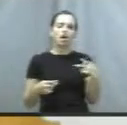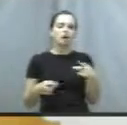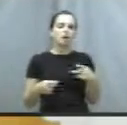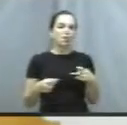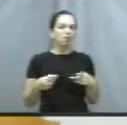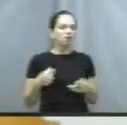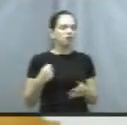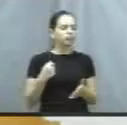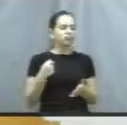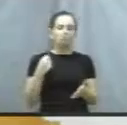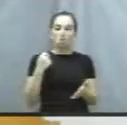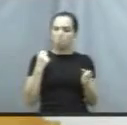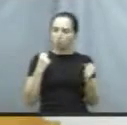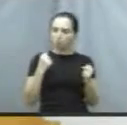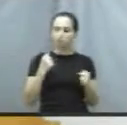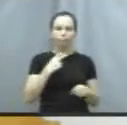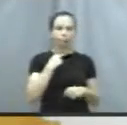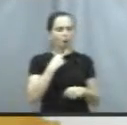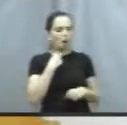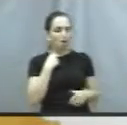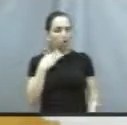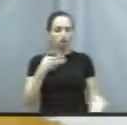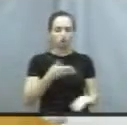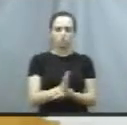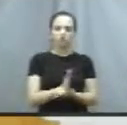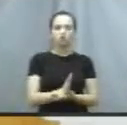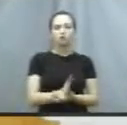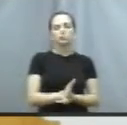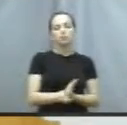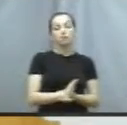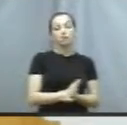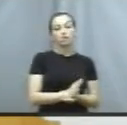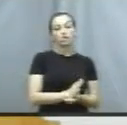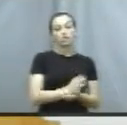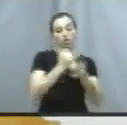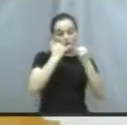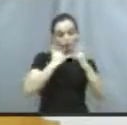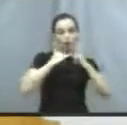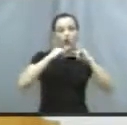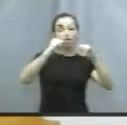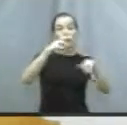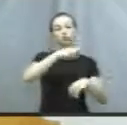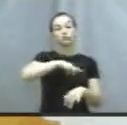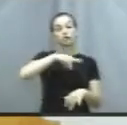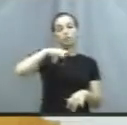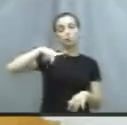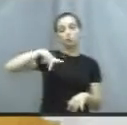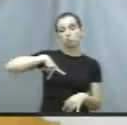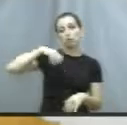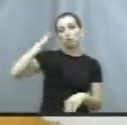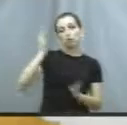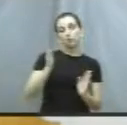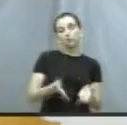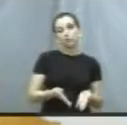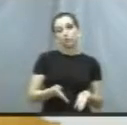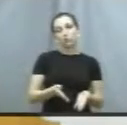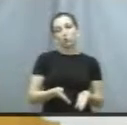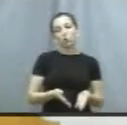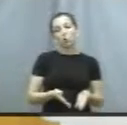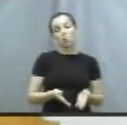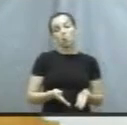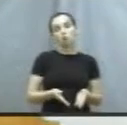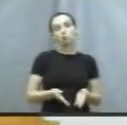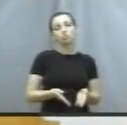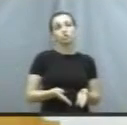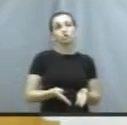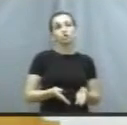entrar, fui impedida de entrar. E aí, levei a situação para o Ministério Público. Hoje, o promotor em pessoa